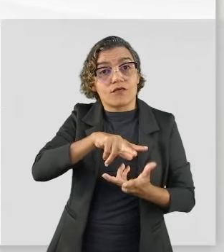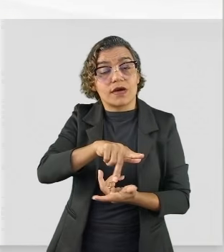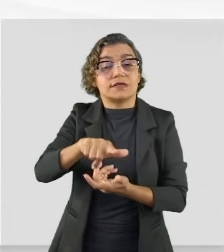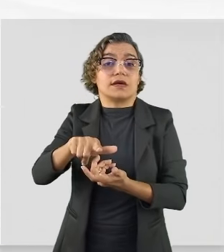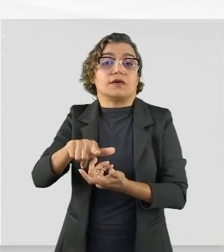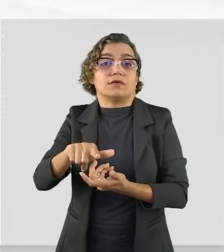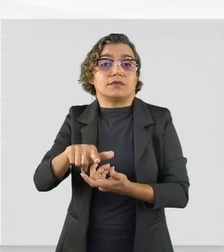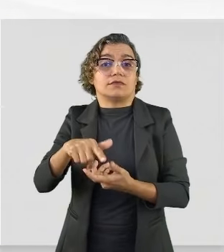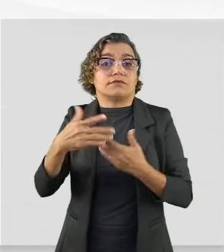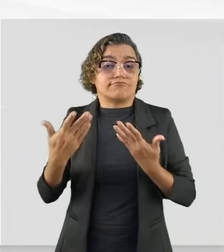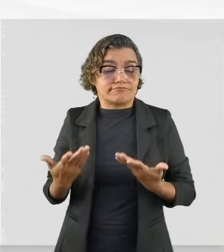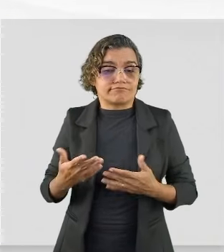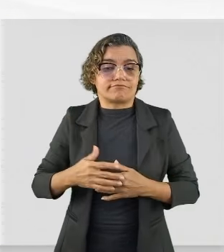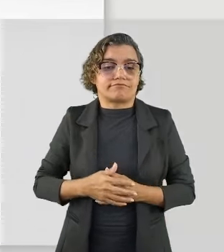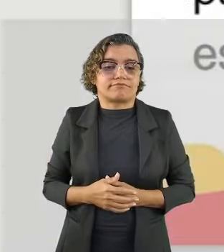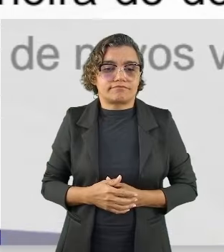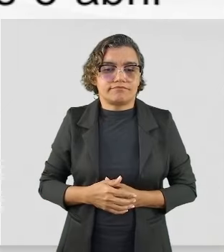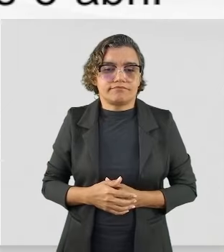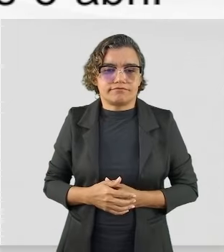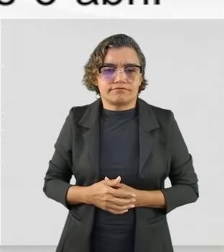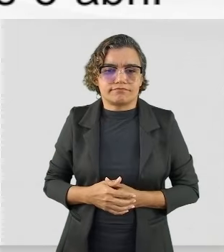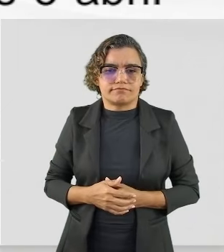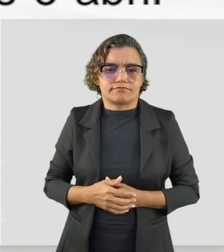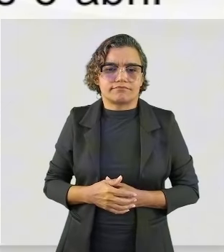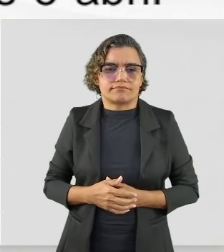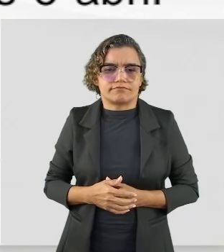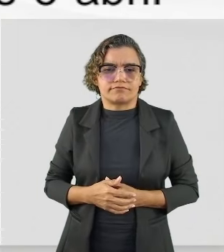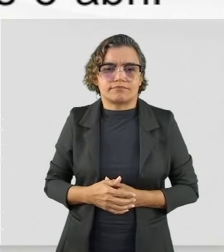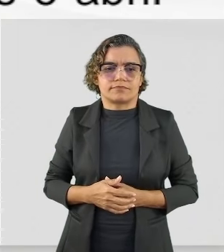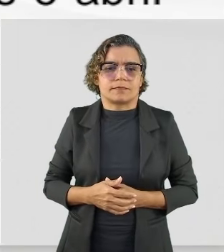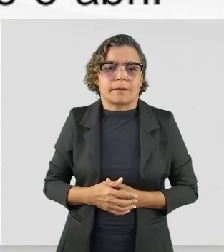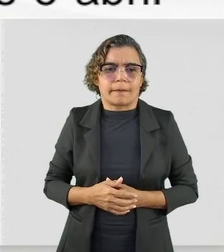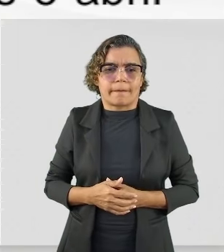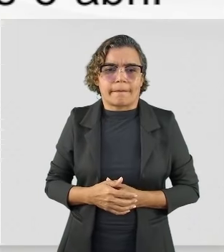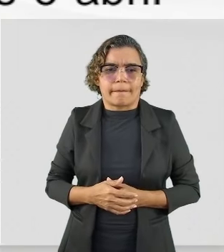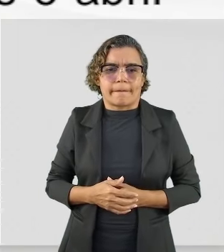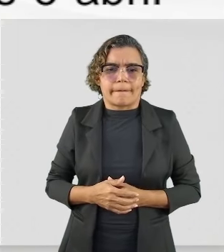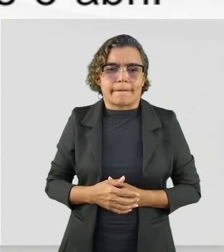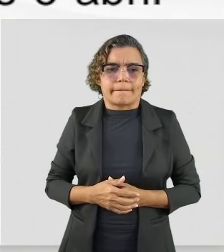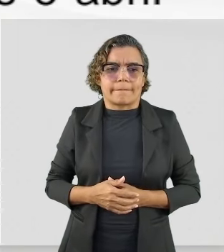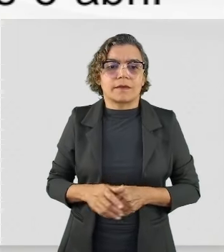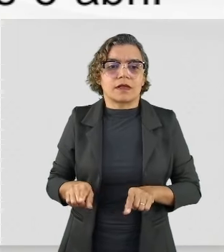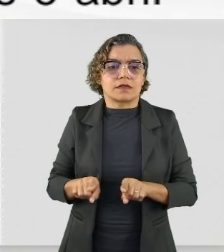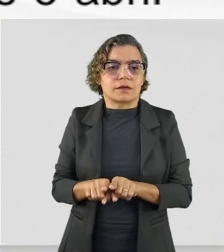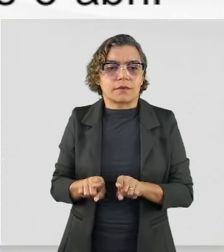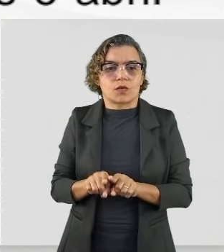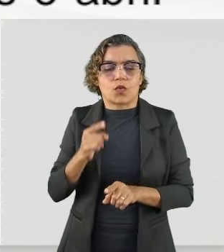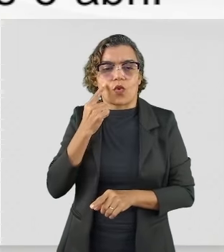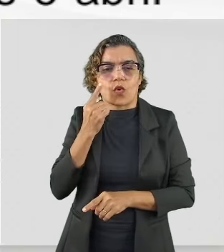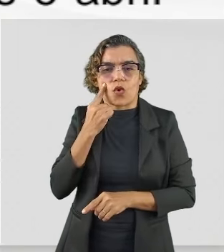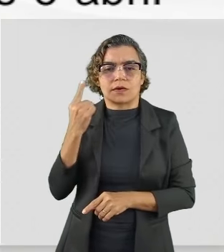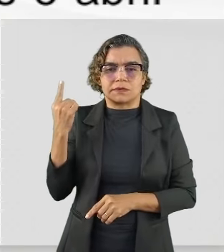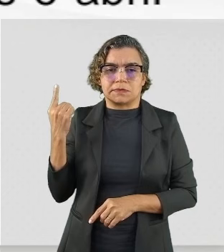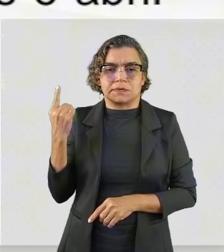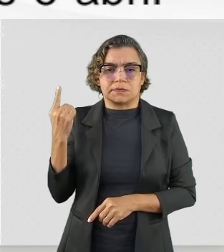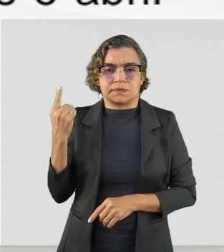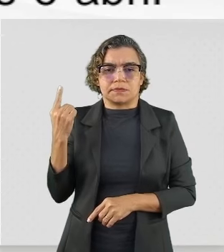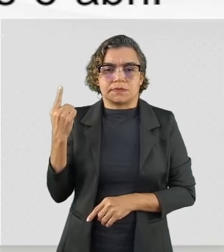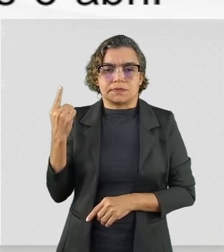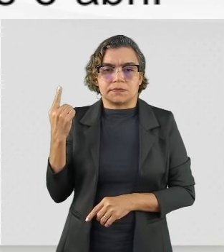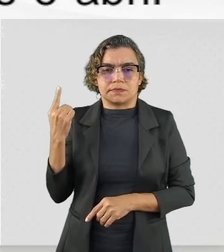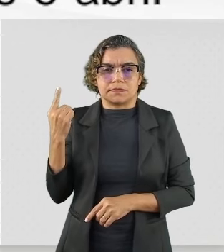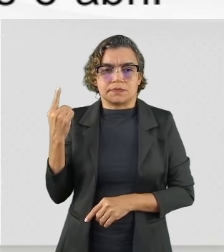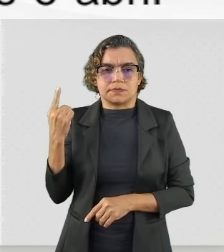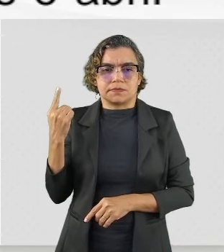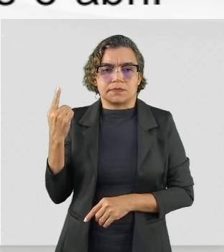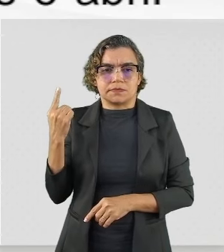pela filosofia, vamos lá. A gente tem outro filósofo, né? Pessoal, você deve estar pensando,